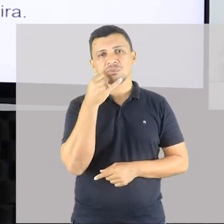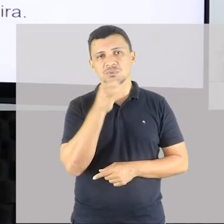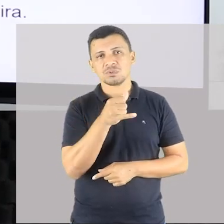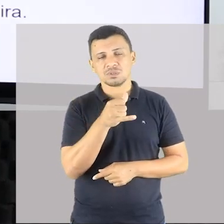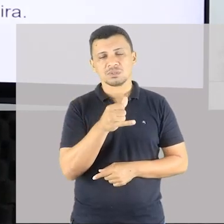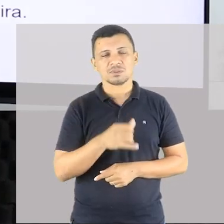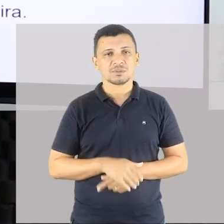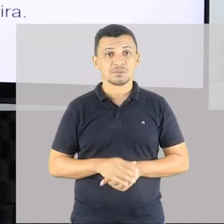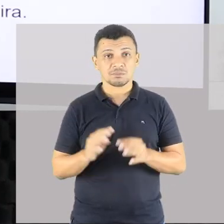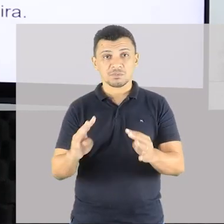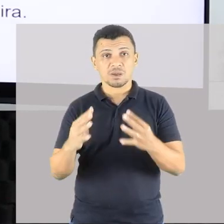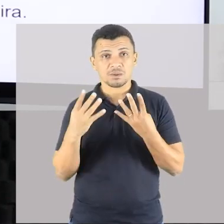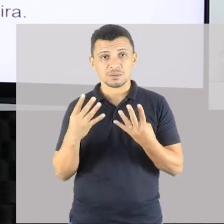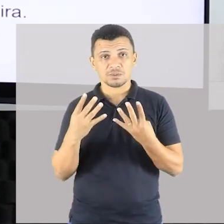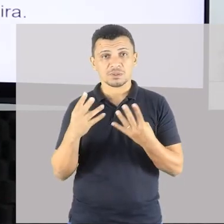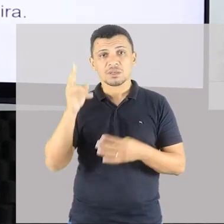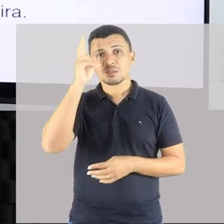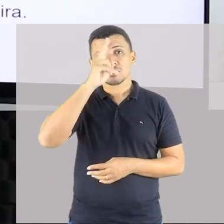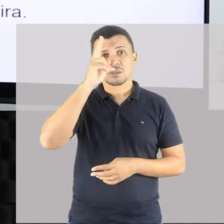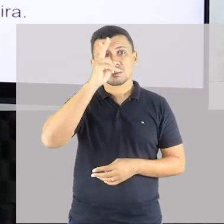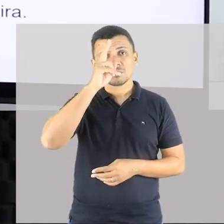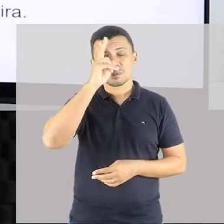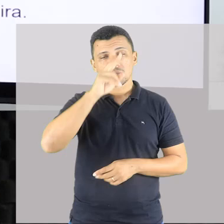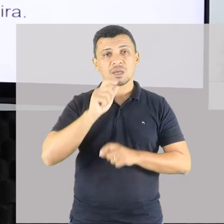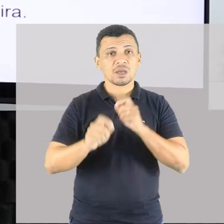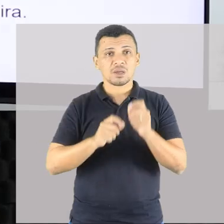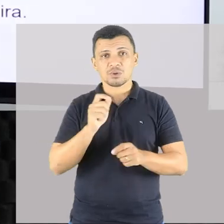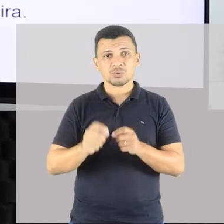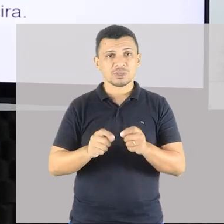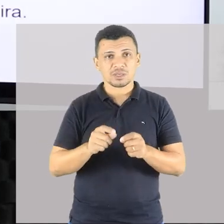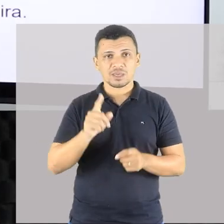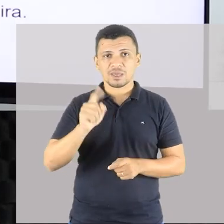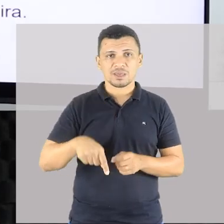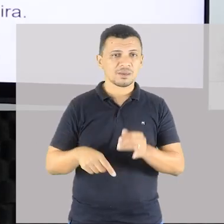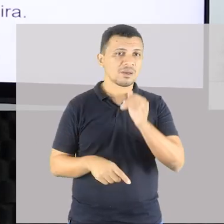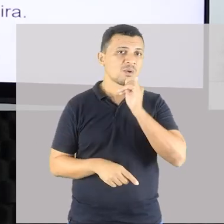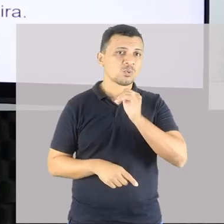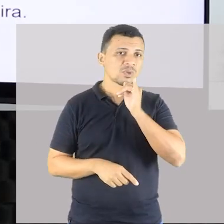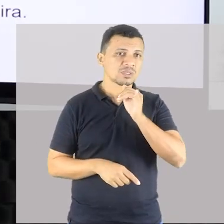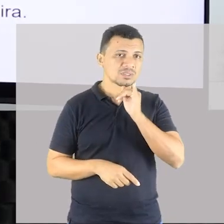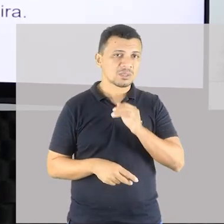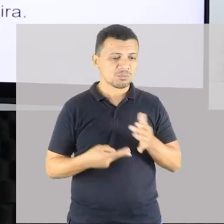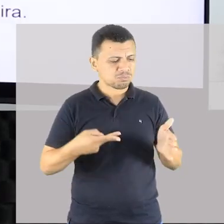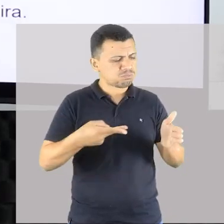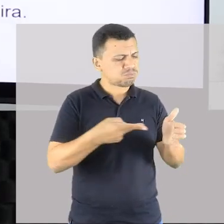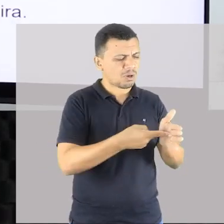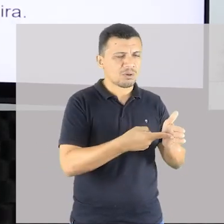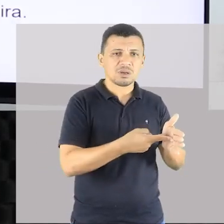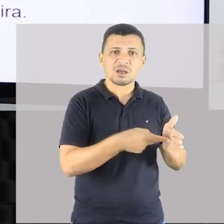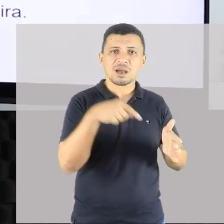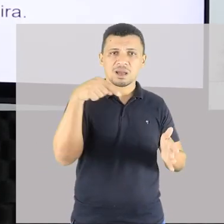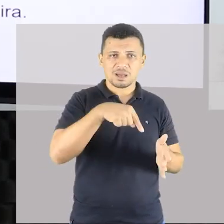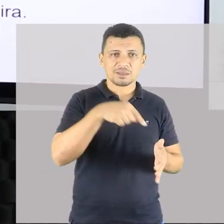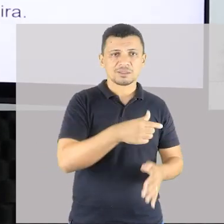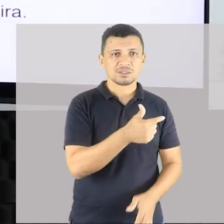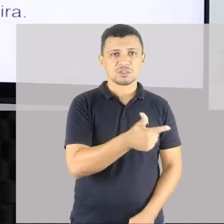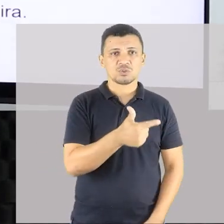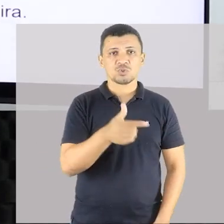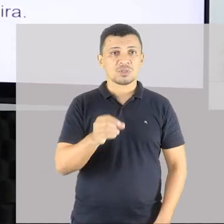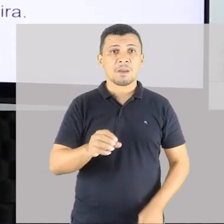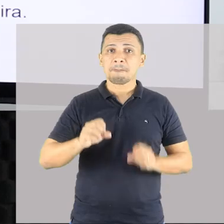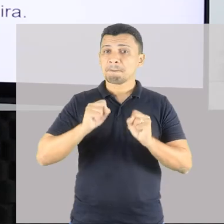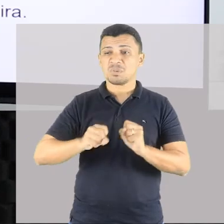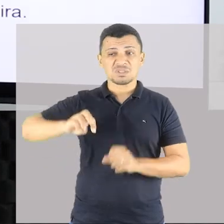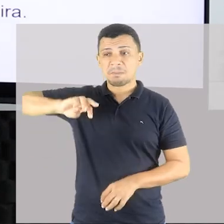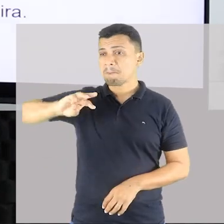força eletromotriz, lembrem que é a tensão na tomada, é um exemplo. Aqui é 220, mas pode ser milhares de volts,